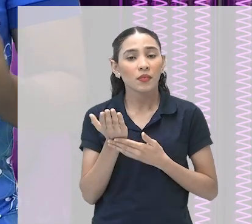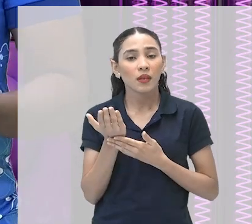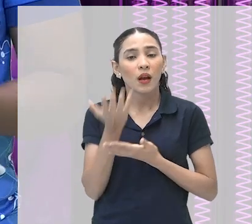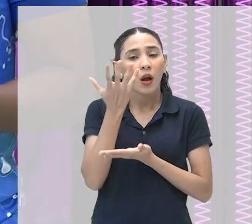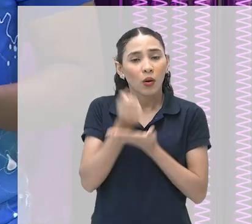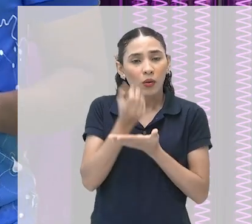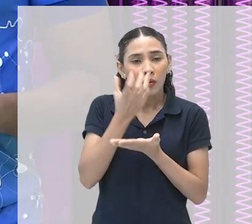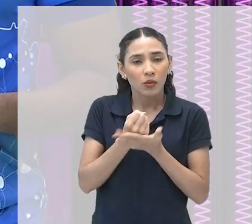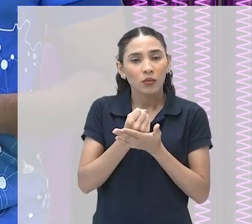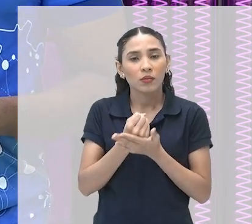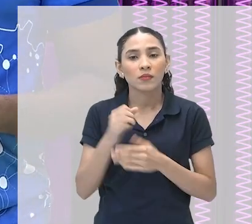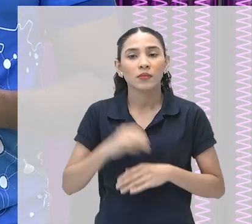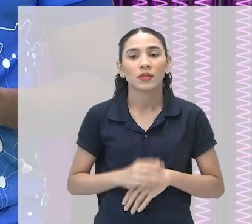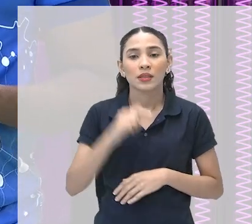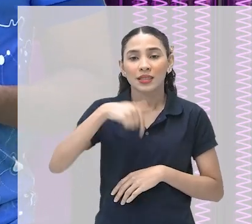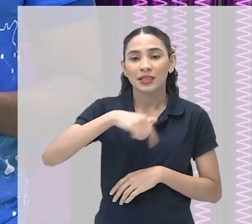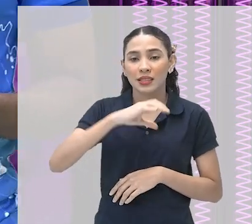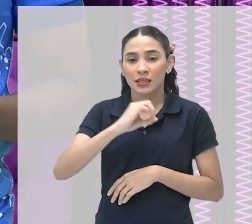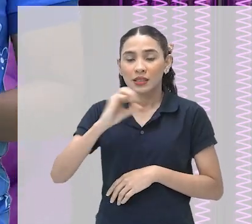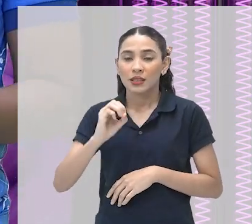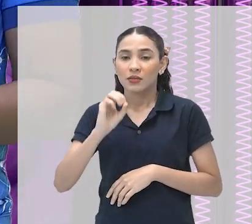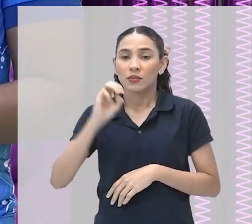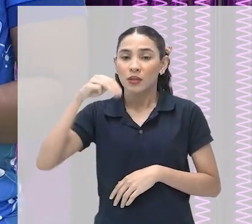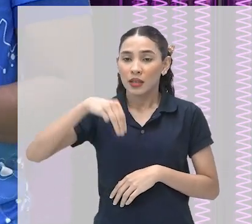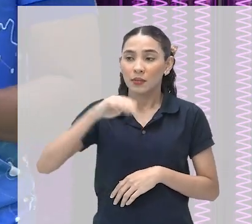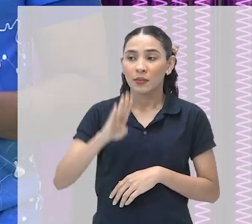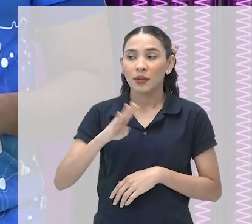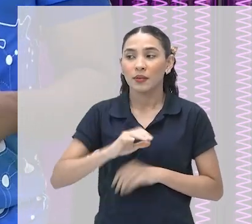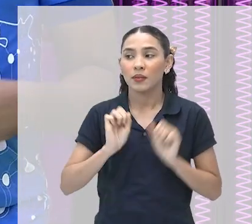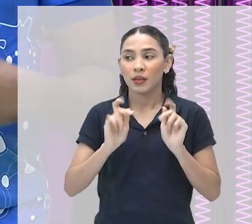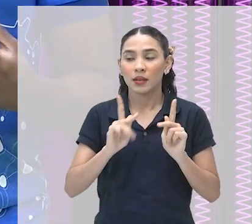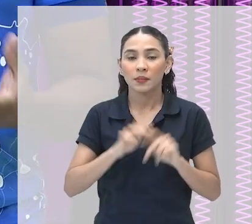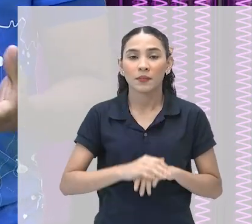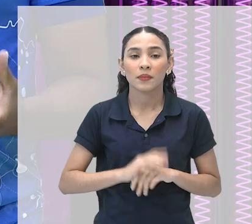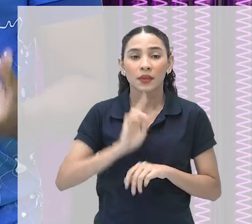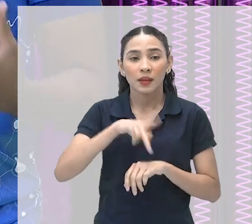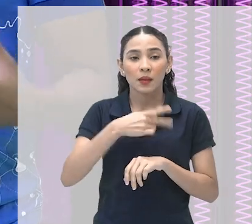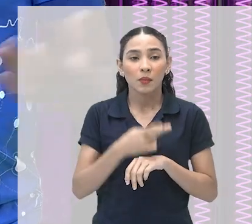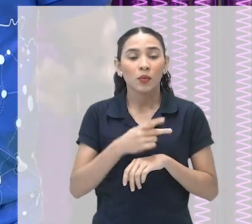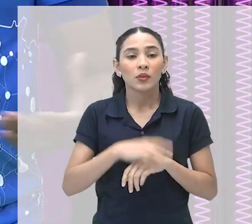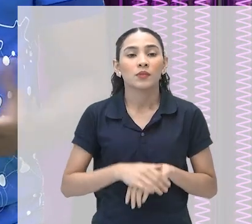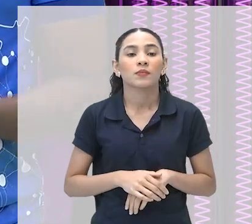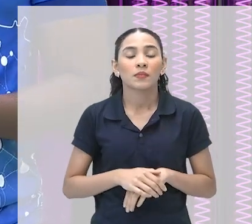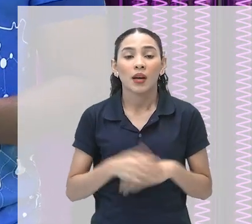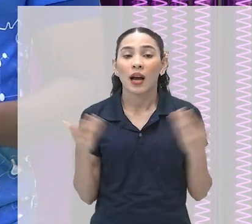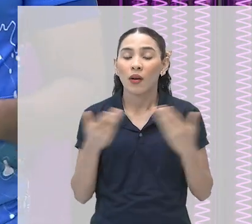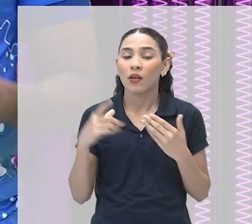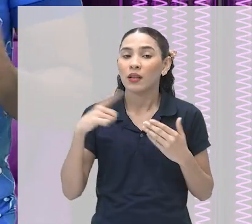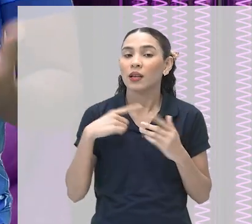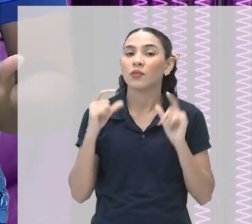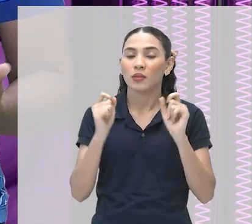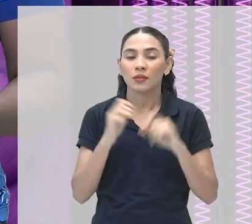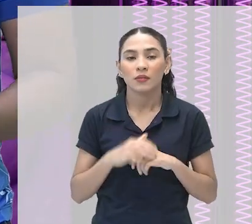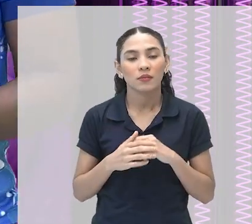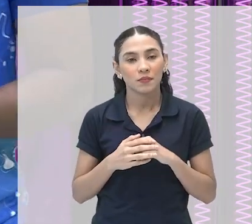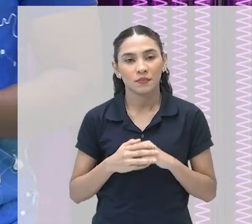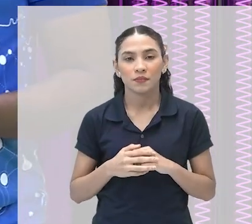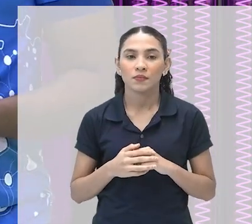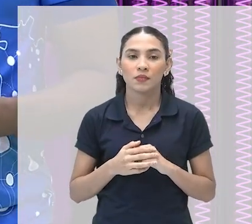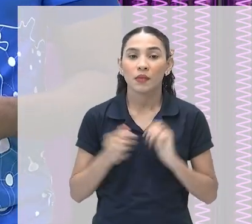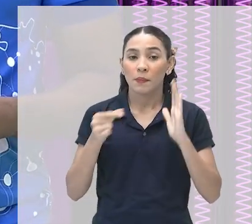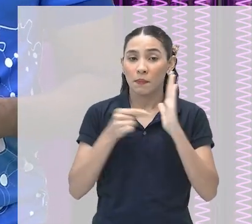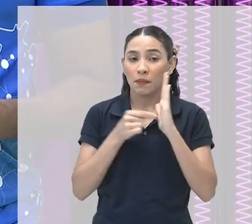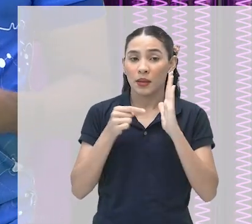armazenava até 700 megabytes, né? E depois disso, agora nós temos